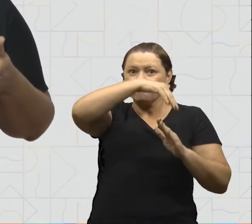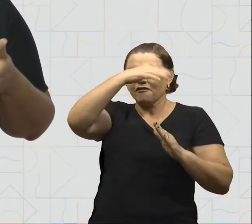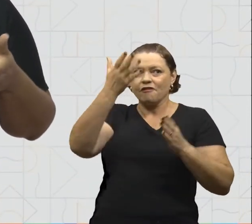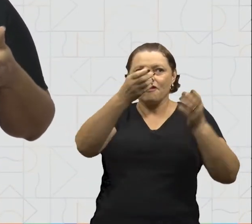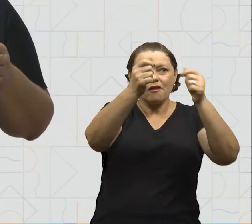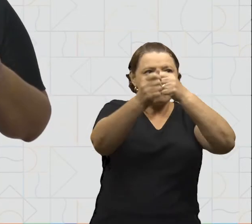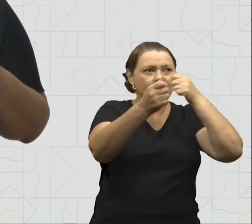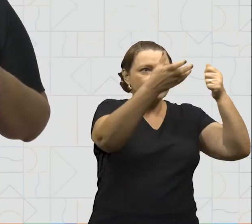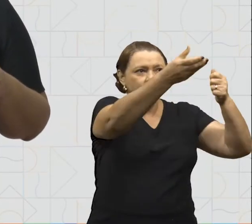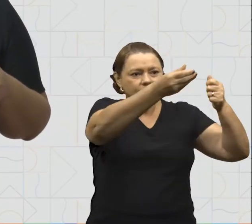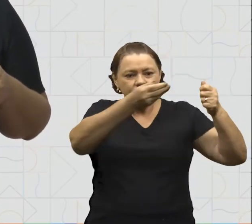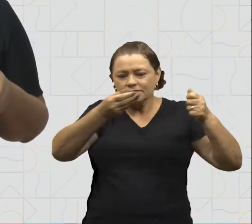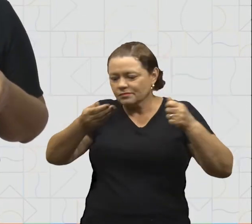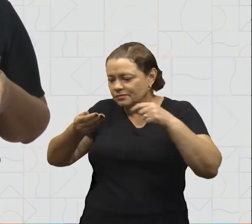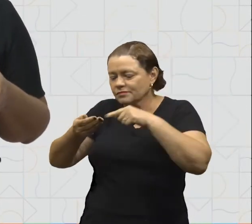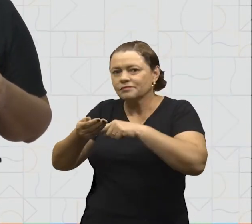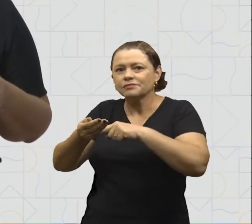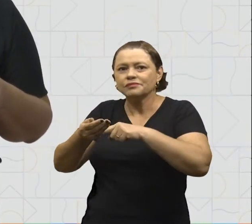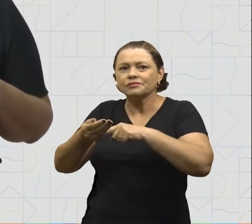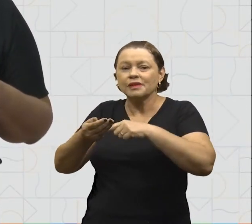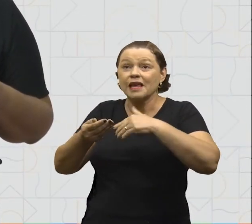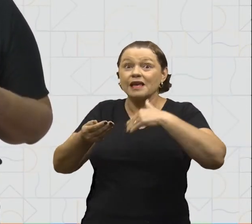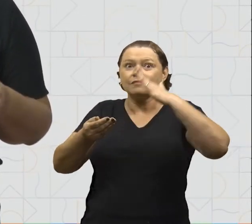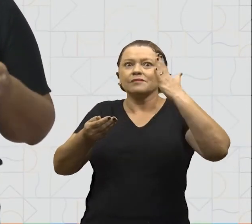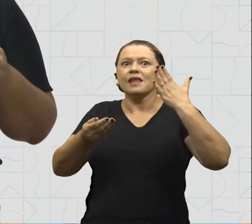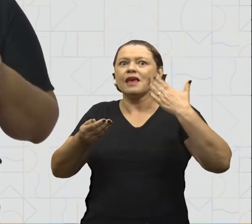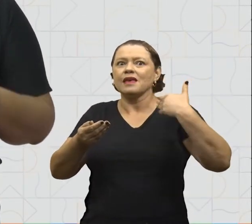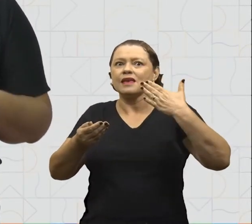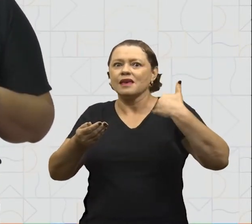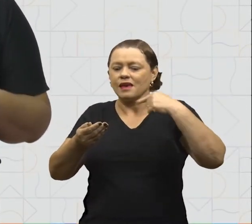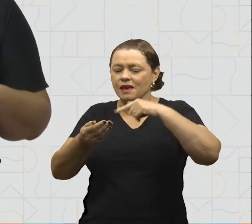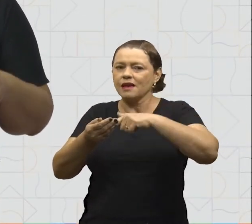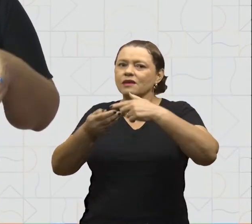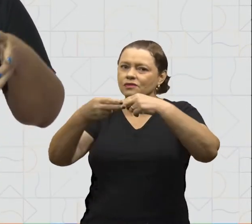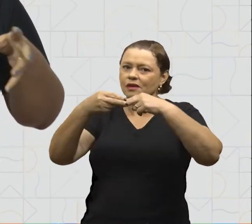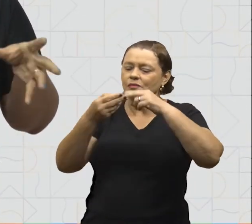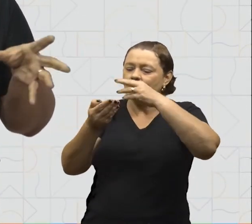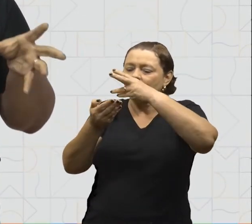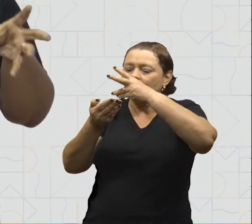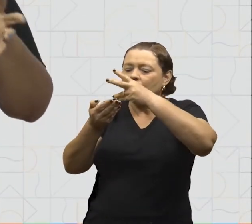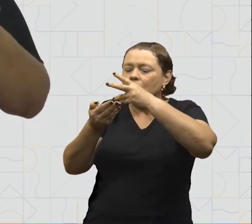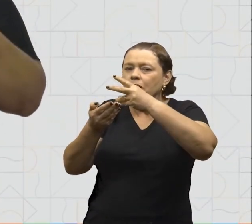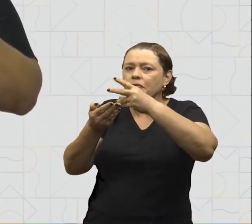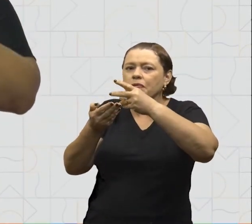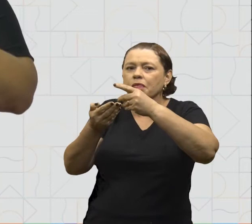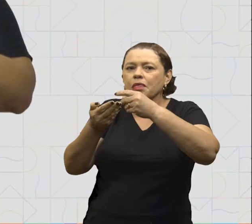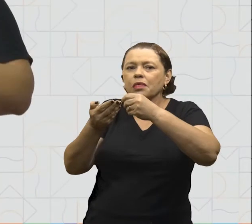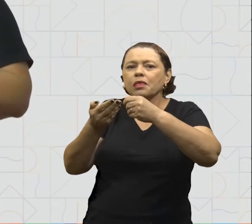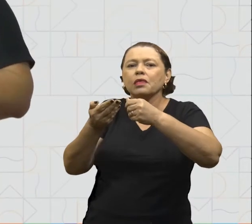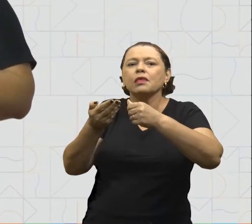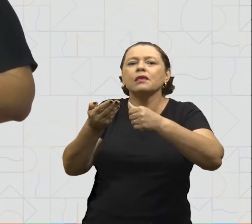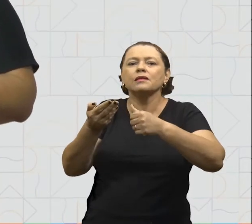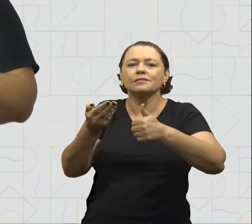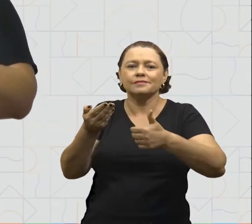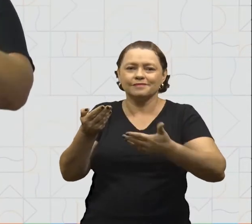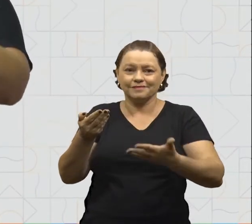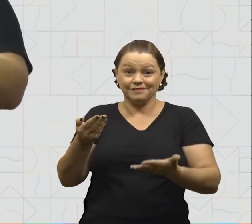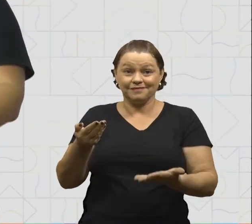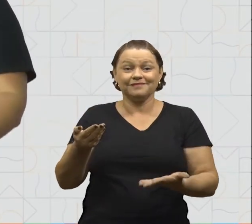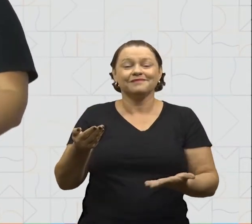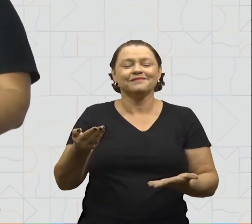a temperatura é maior que 0 graus Celsius. Assim, o gelo que vai para fora do